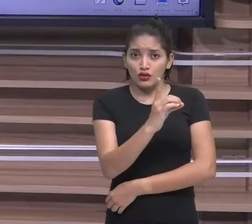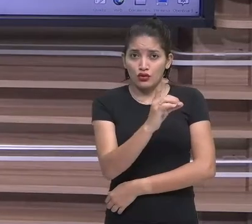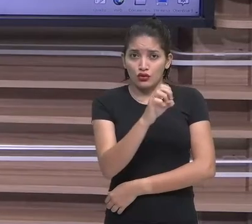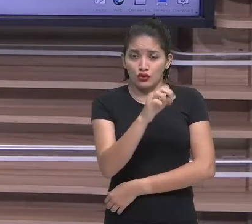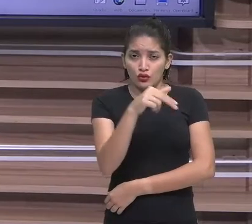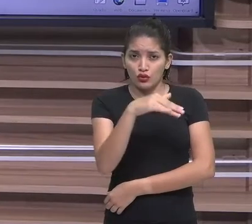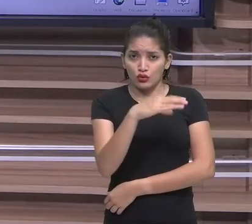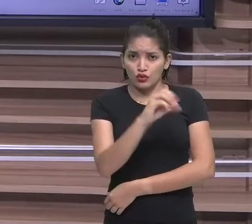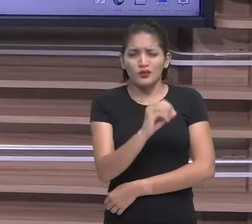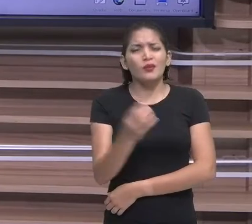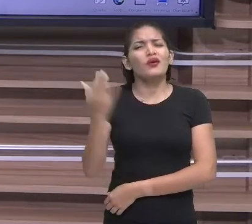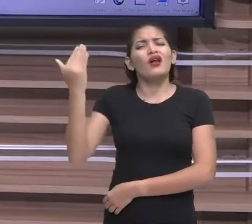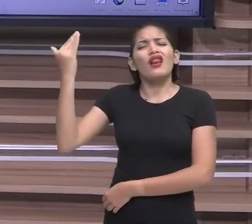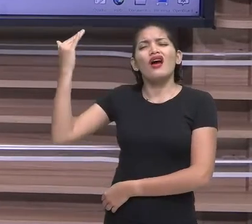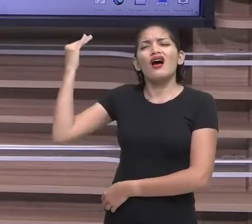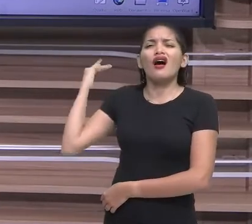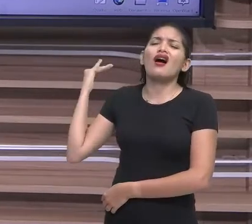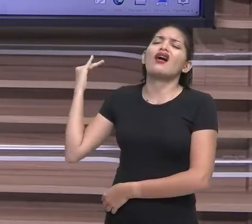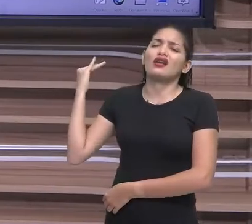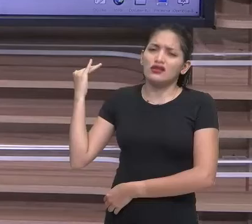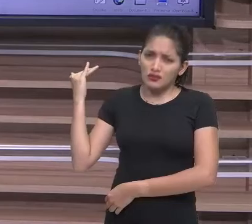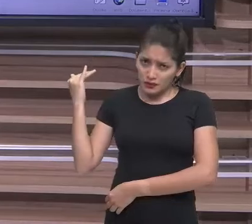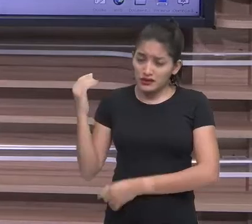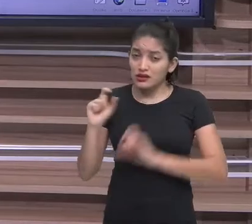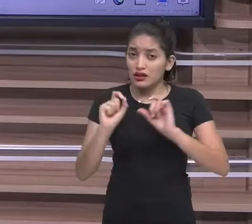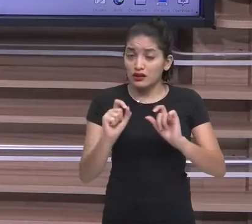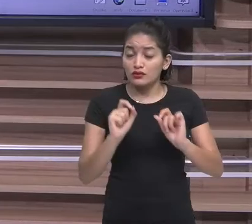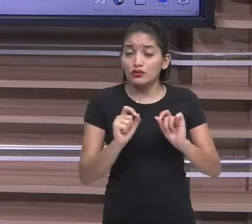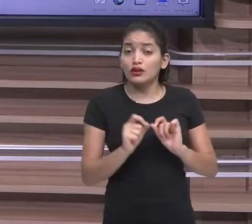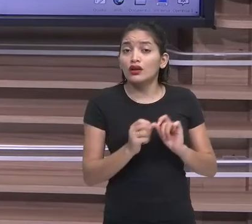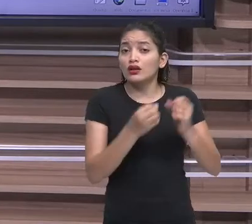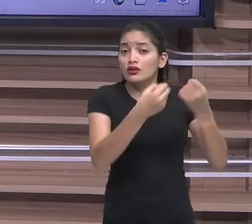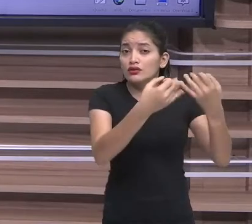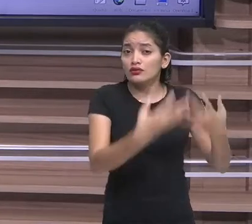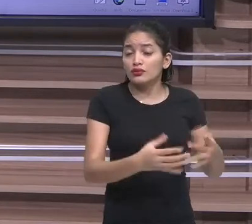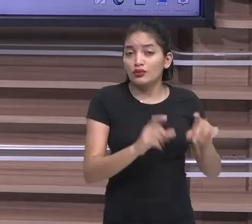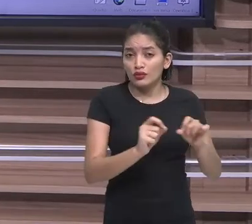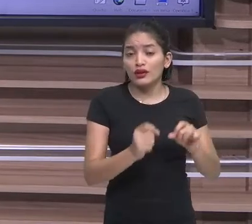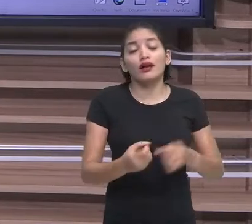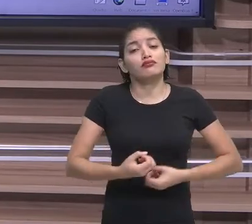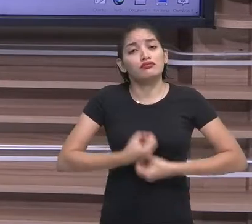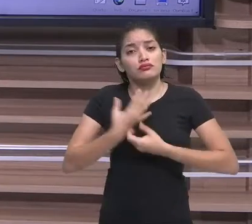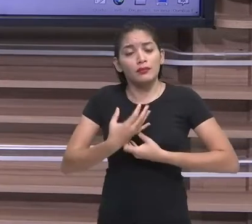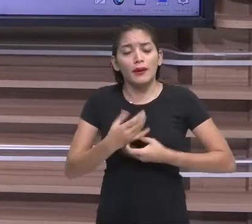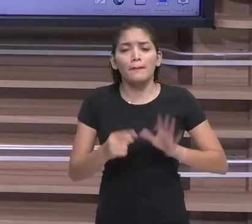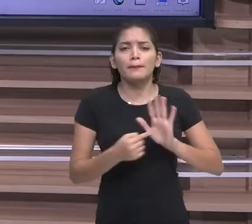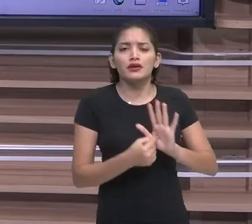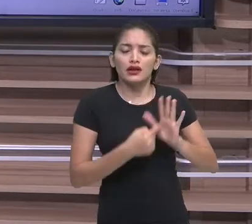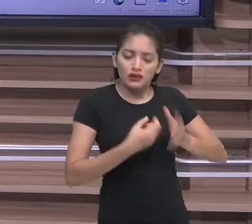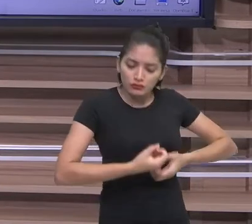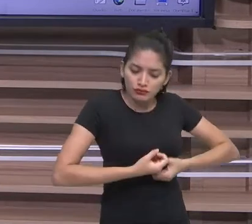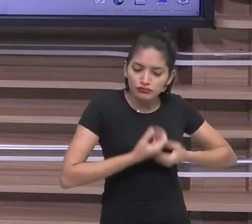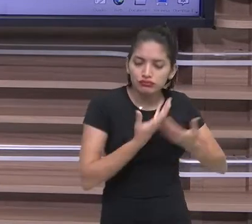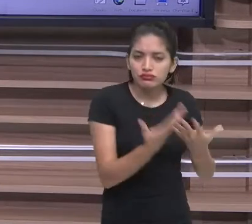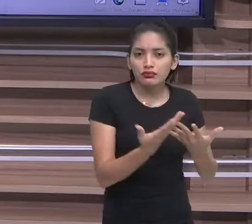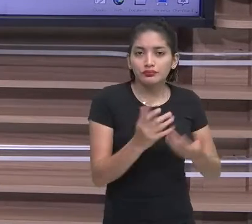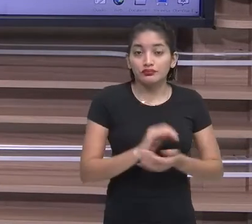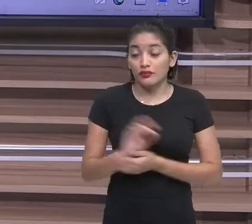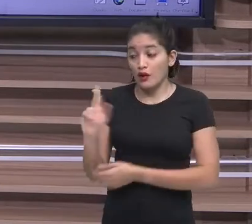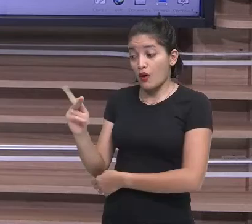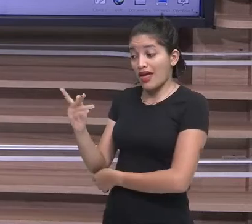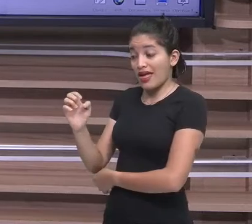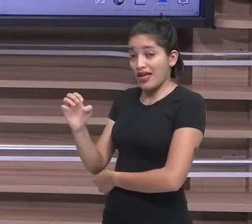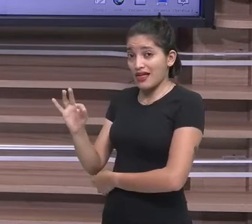no arcadismo, né, Disseu, é um pseudônimo criado pelo poeta para se expressar. Heterônimo